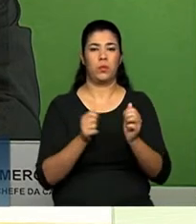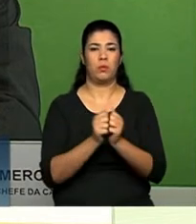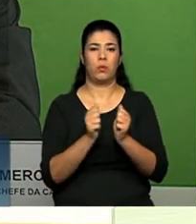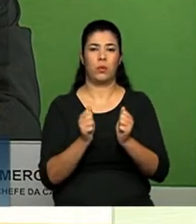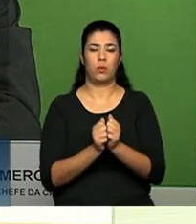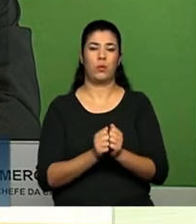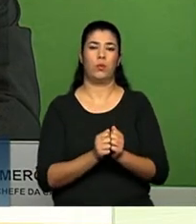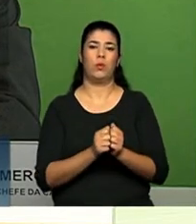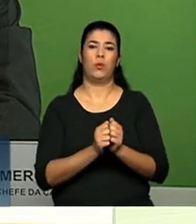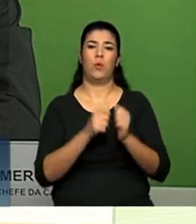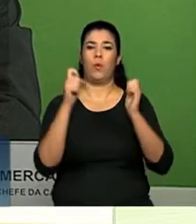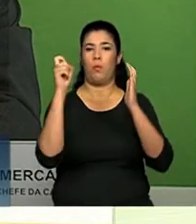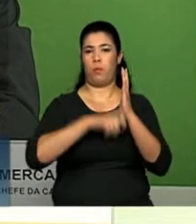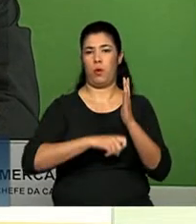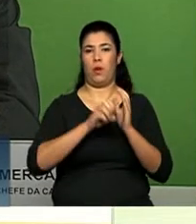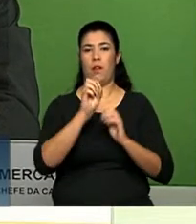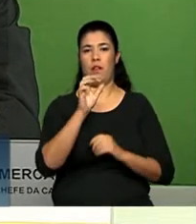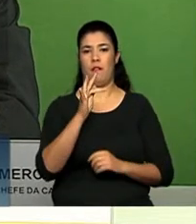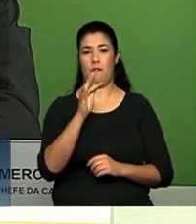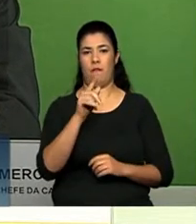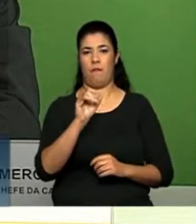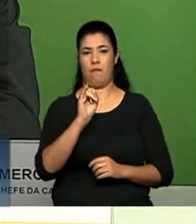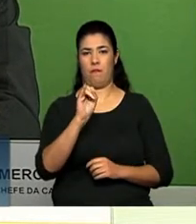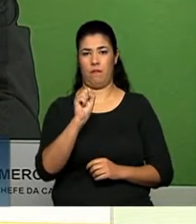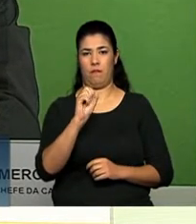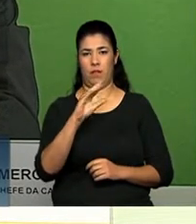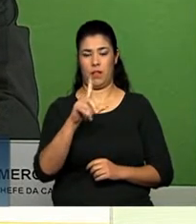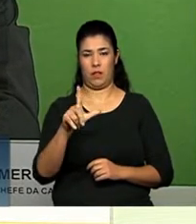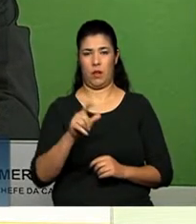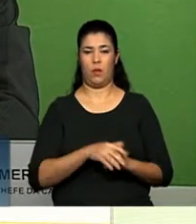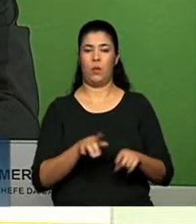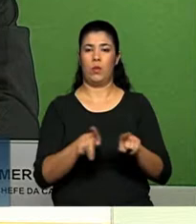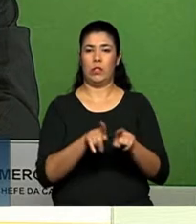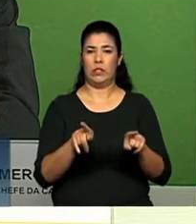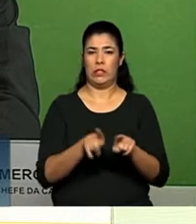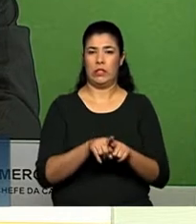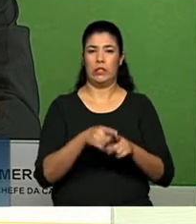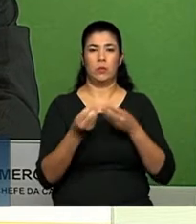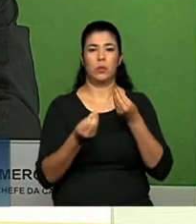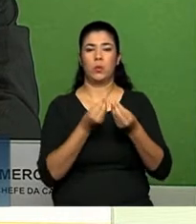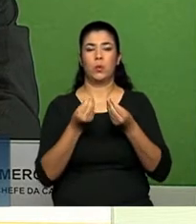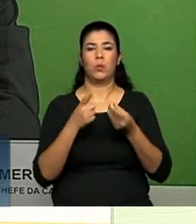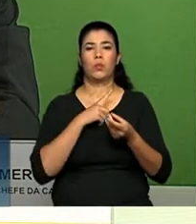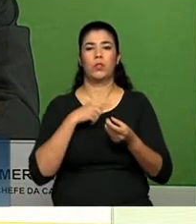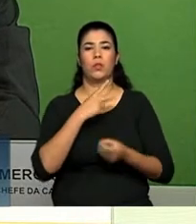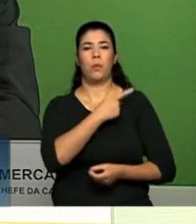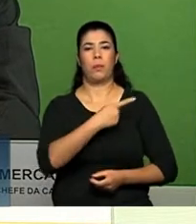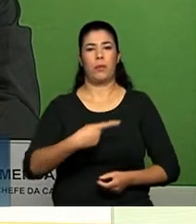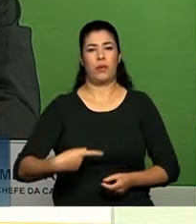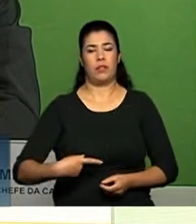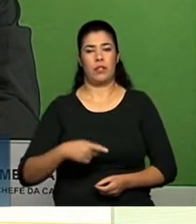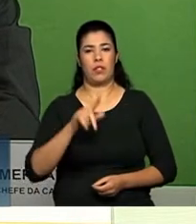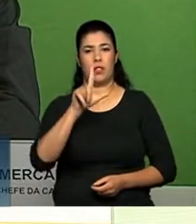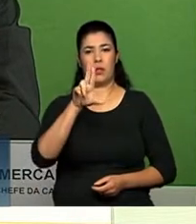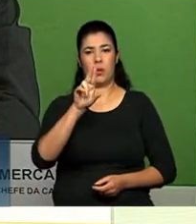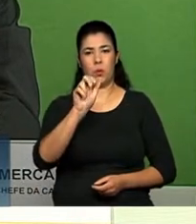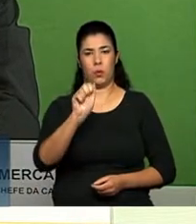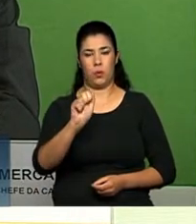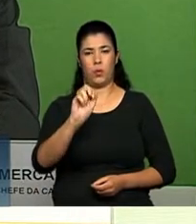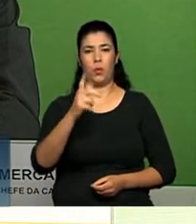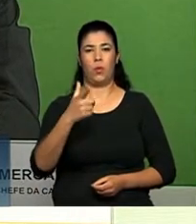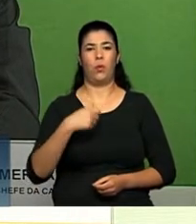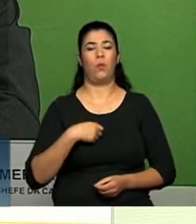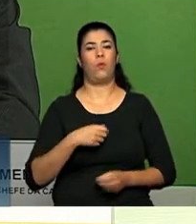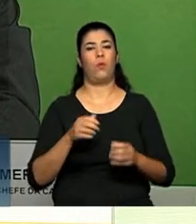Não procedem as informações de que, seja em relação ao presidente Lula ou ao Partido